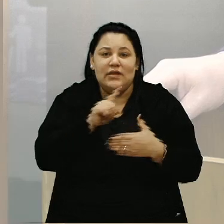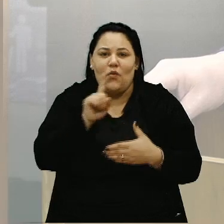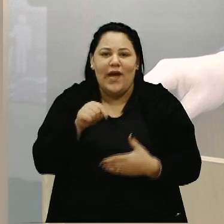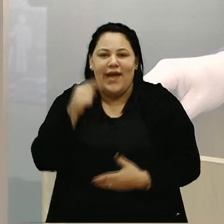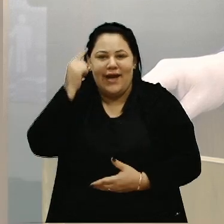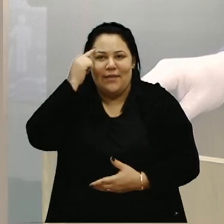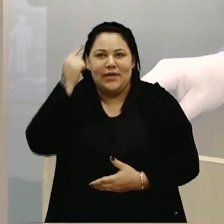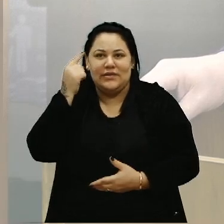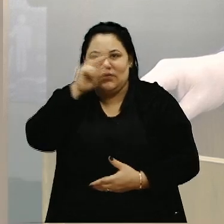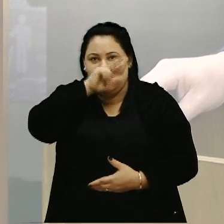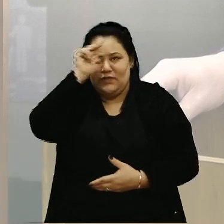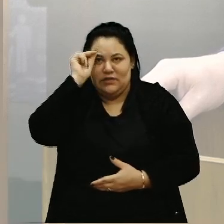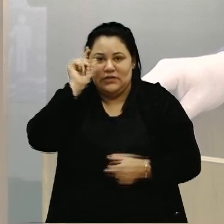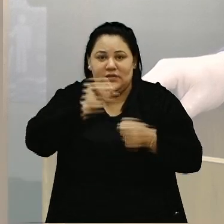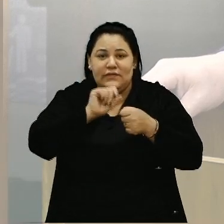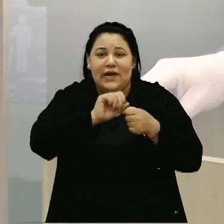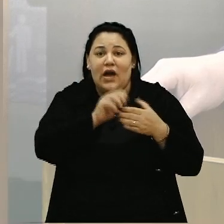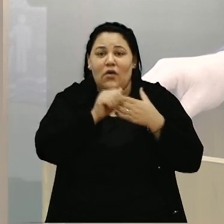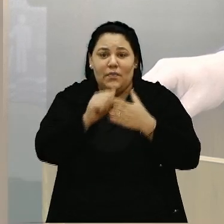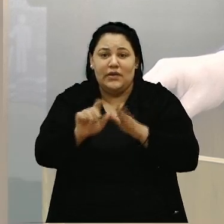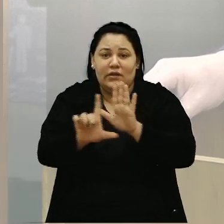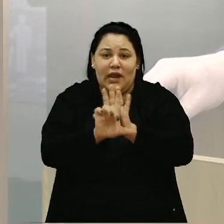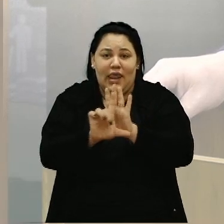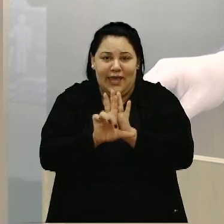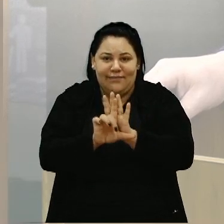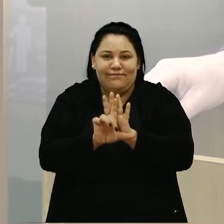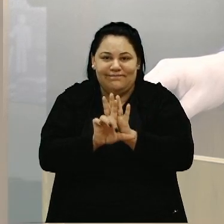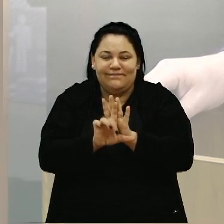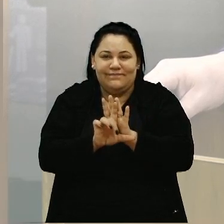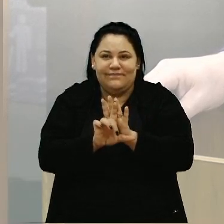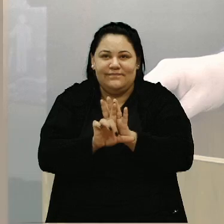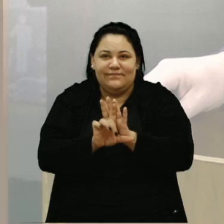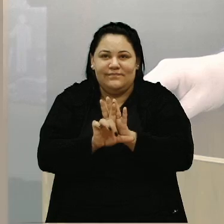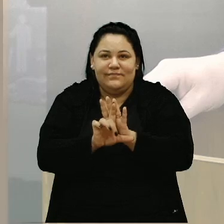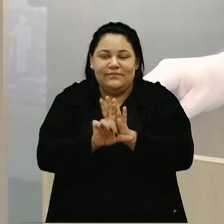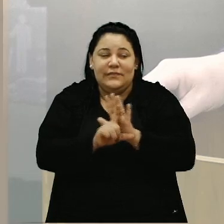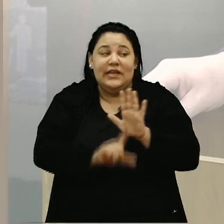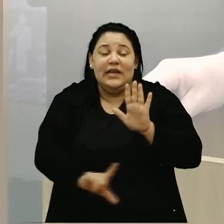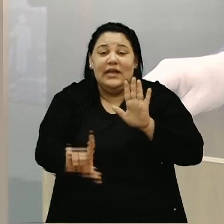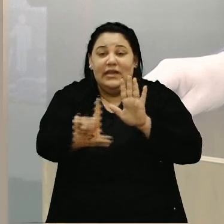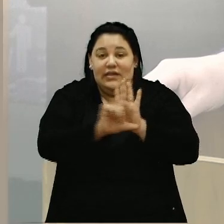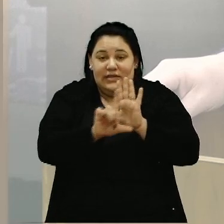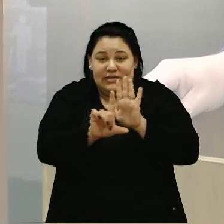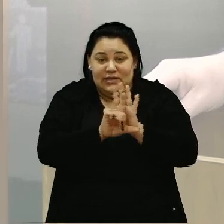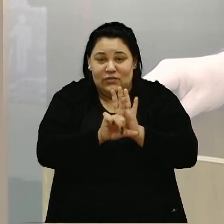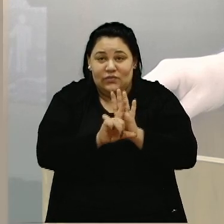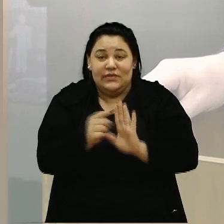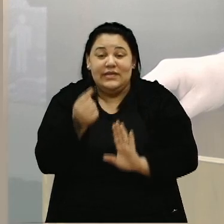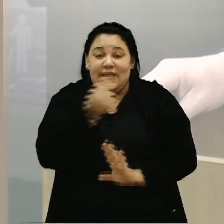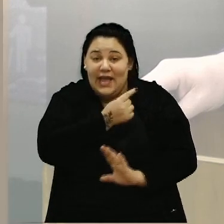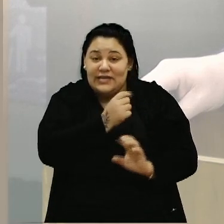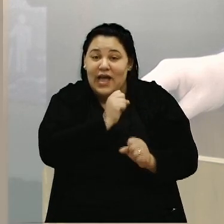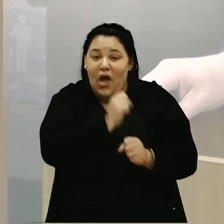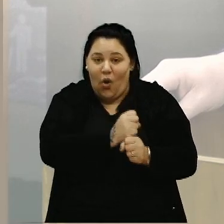isso se faz pela legislação que está vigente. E a legislação vigente desta obra,